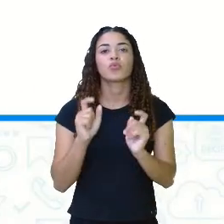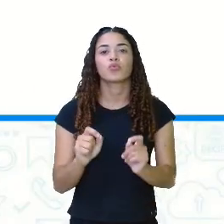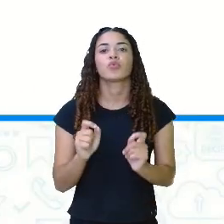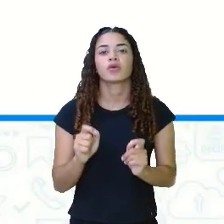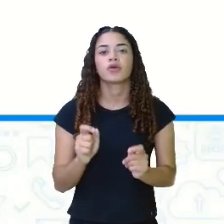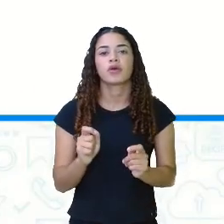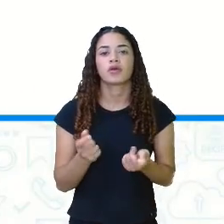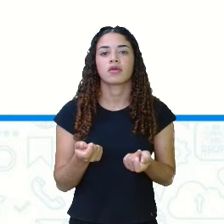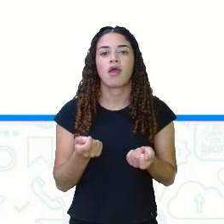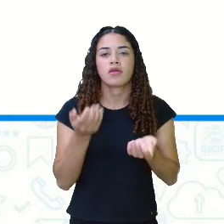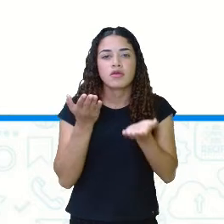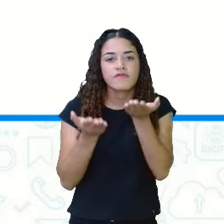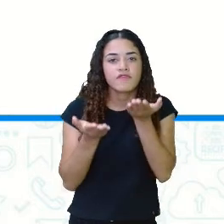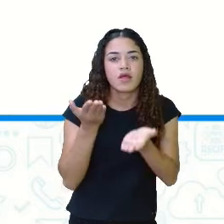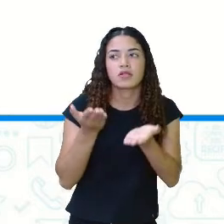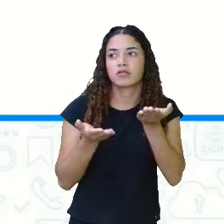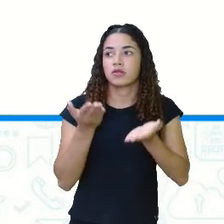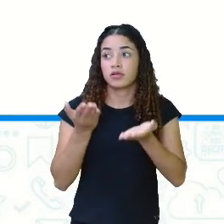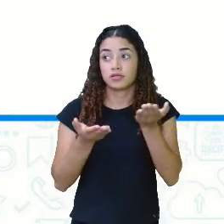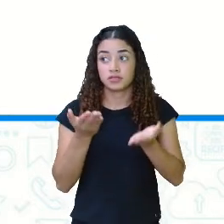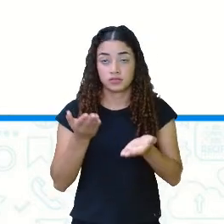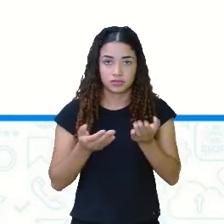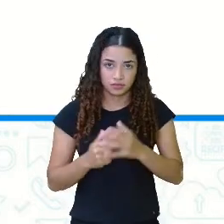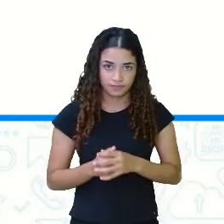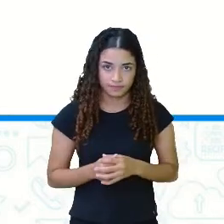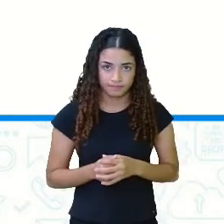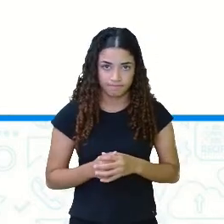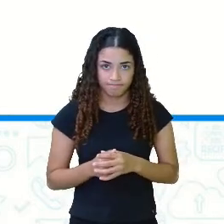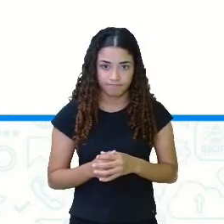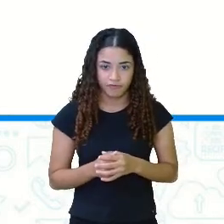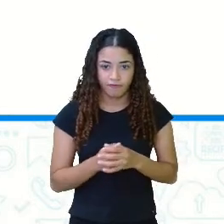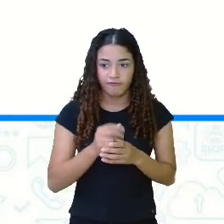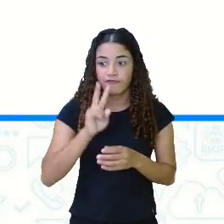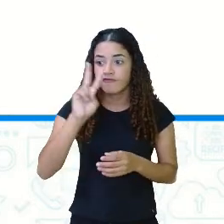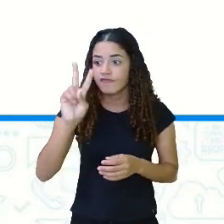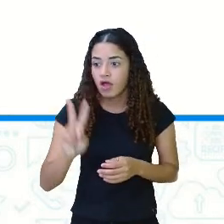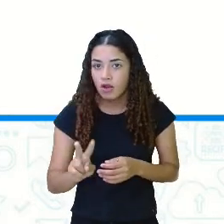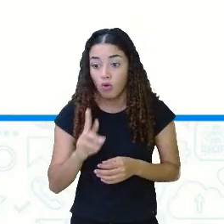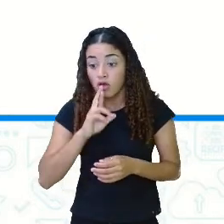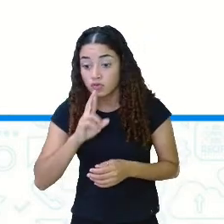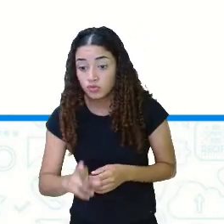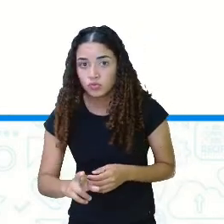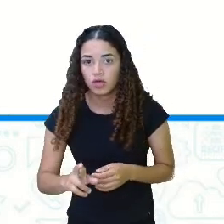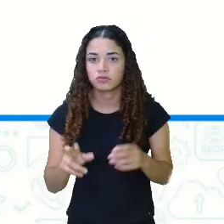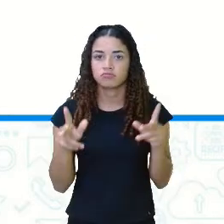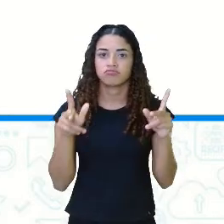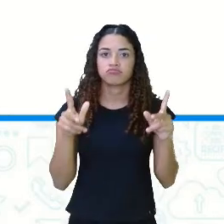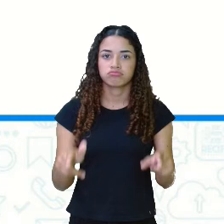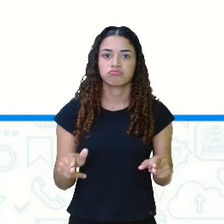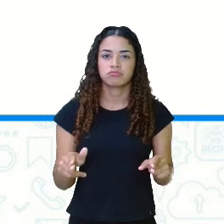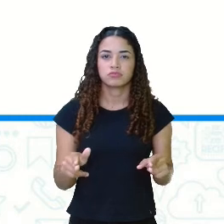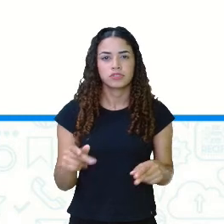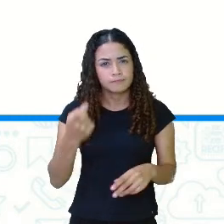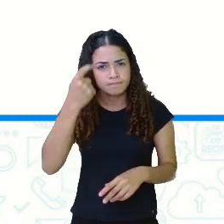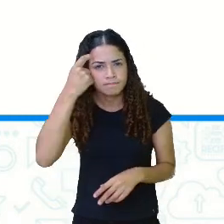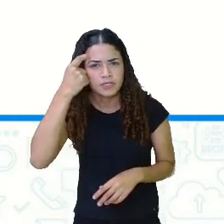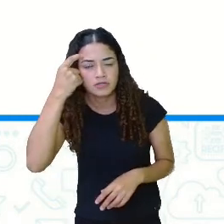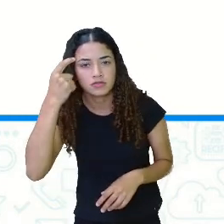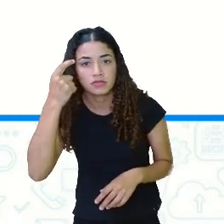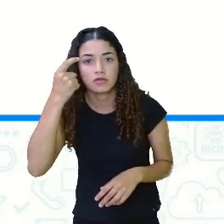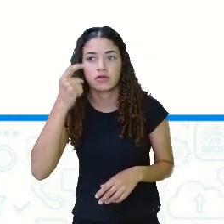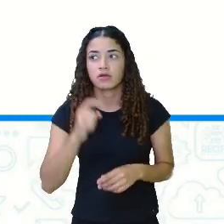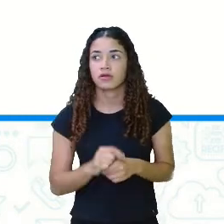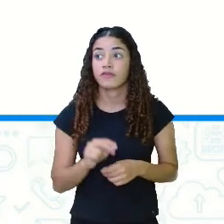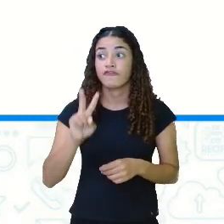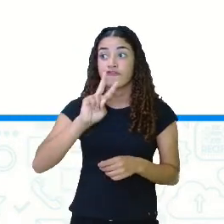de equivalência. Os valores acabam sendo iguais. Pensa, o